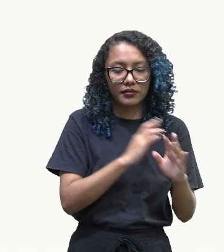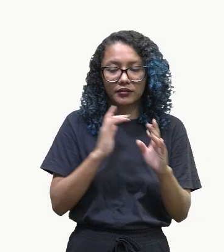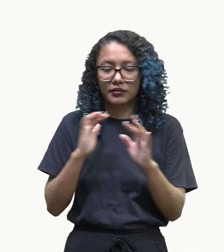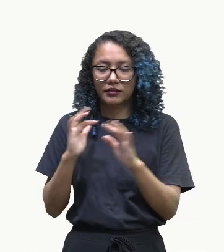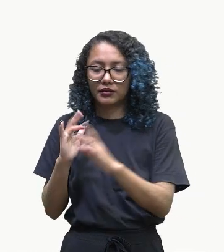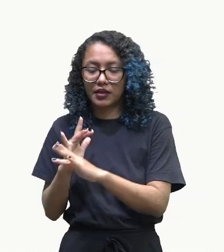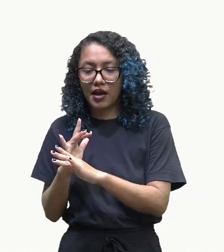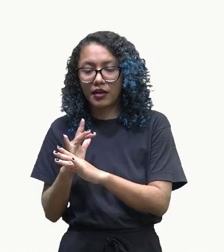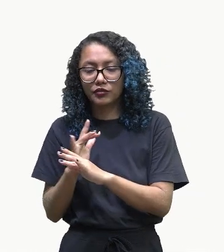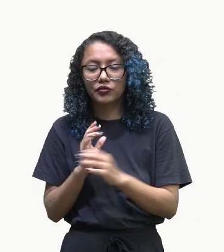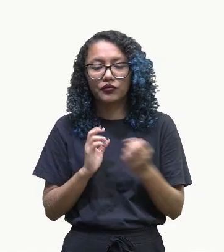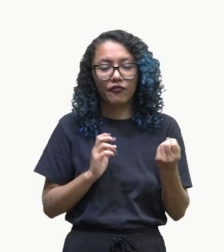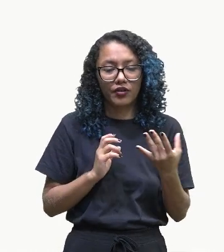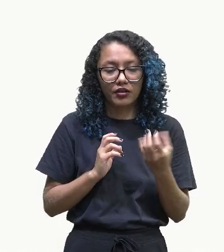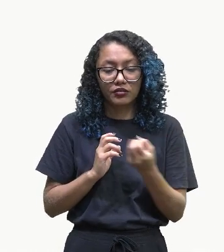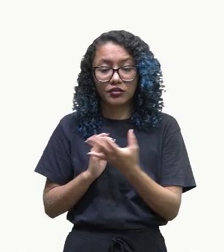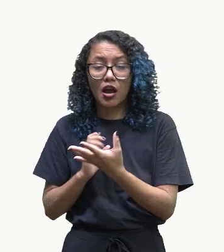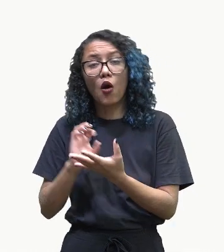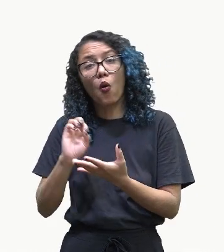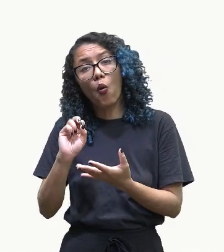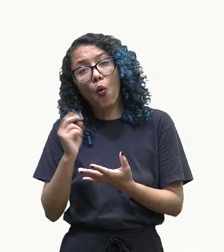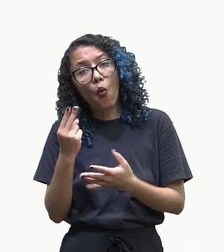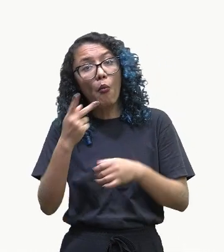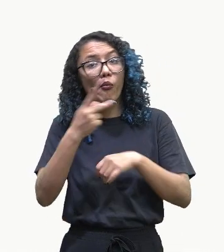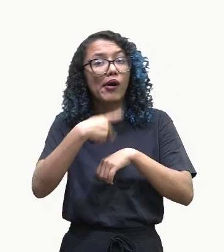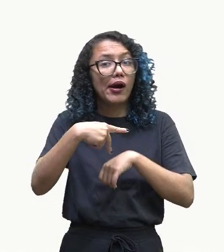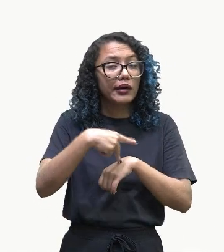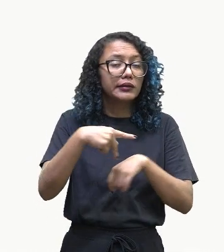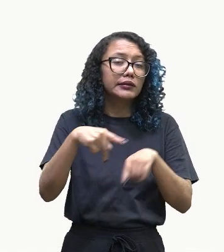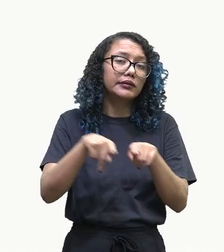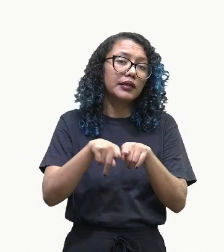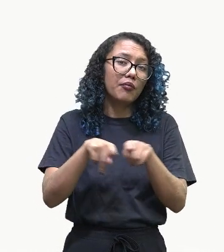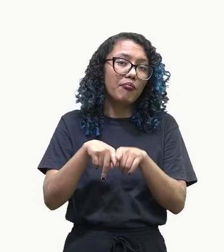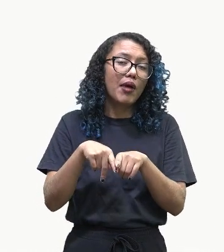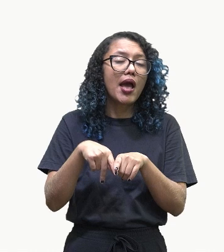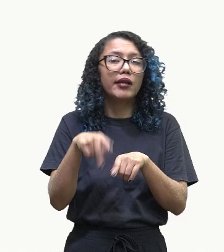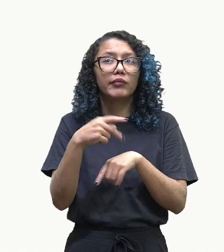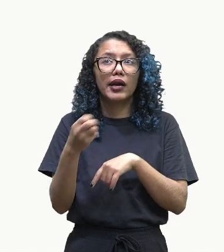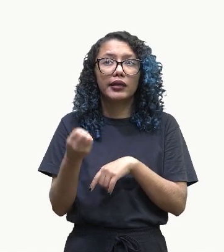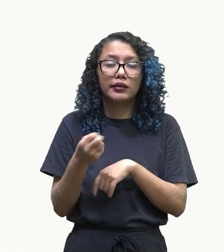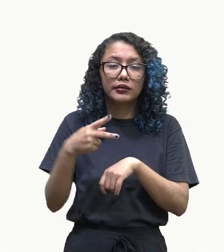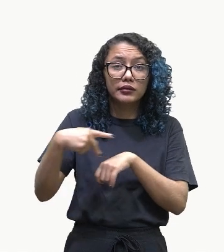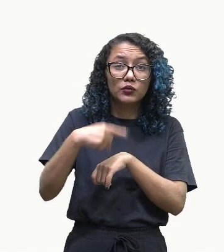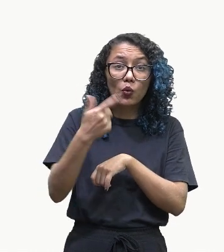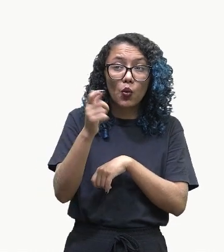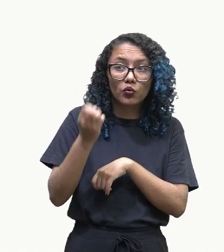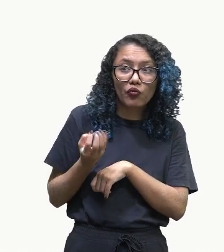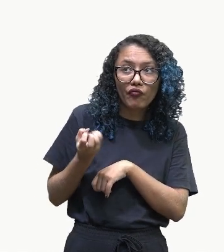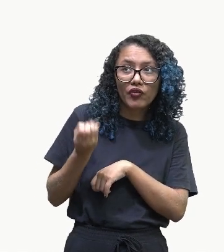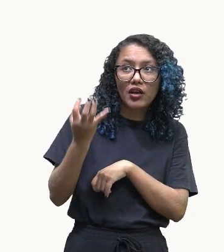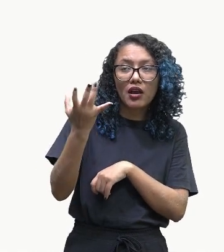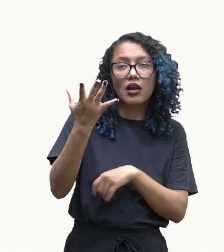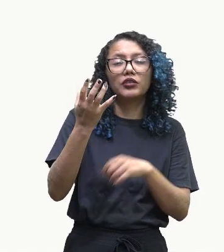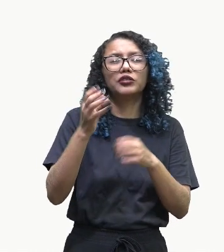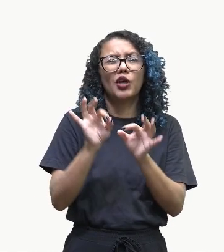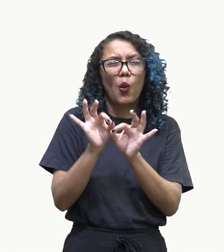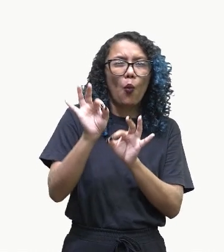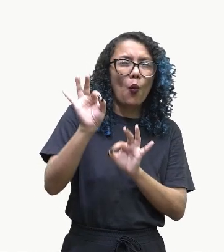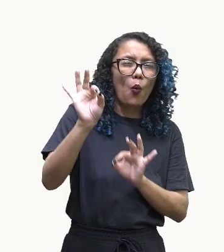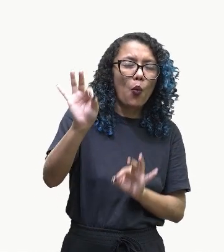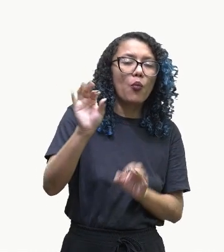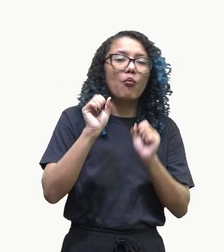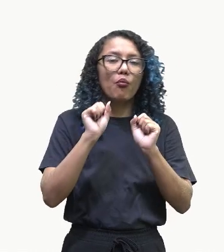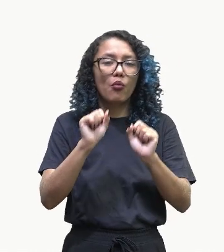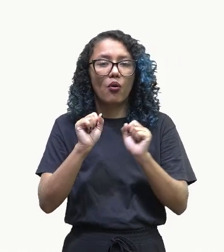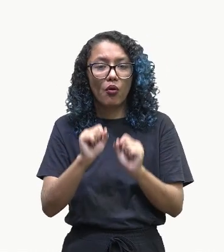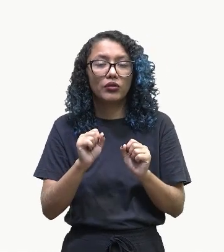país a outro. Então, meios de transporte são todas aquelas máquinas, né, que nós utilizamos no nosso